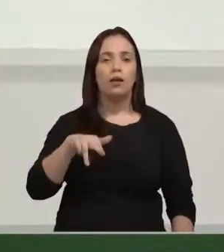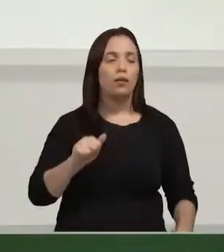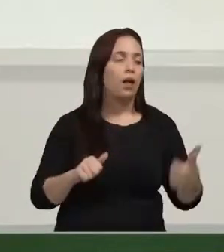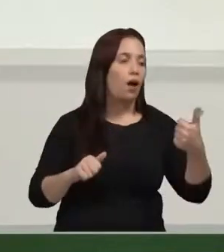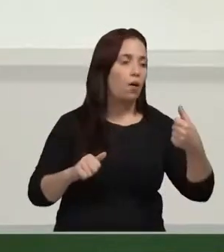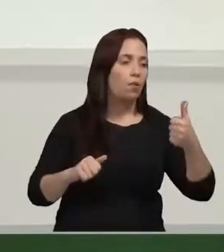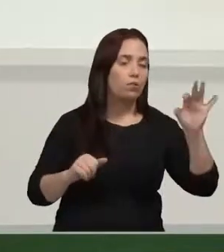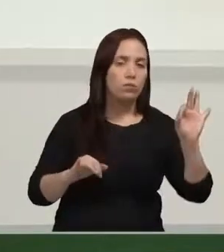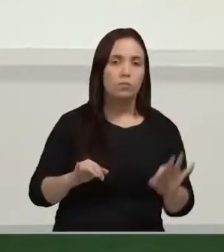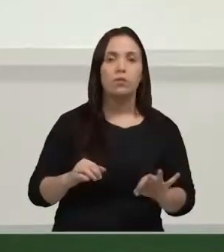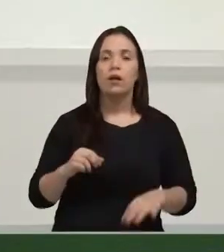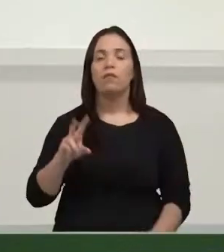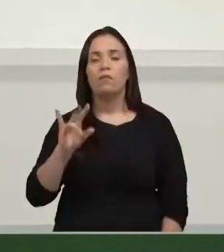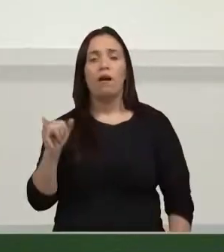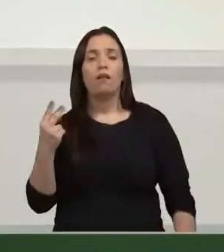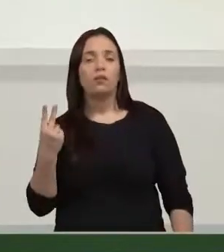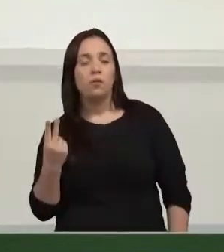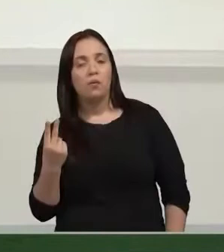consolidação